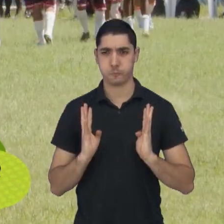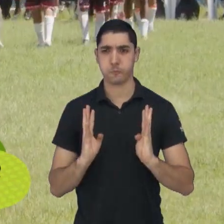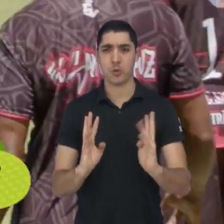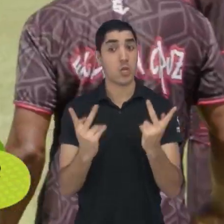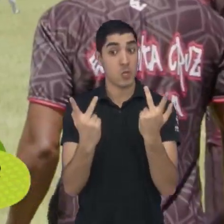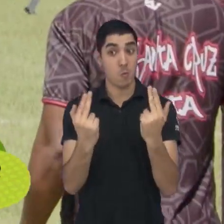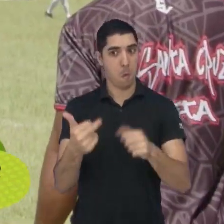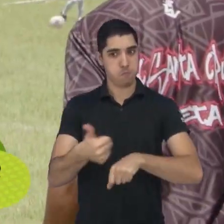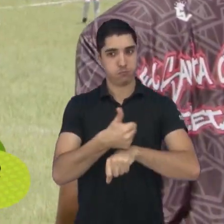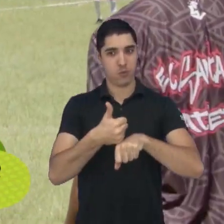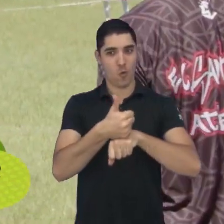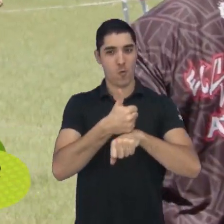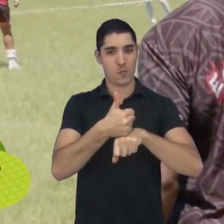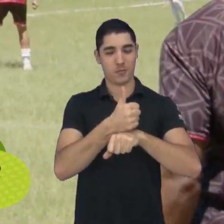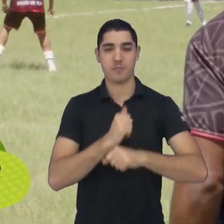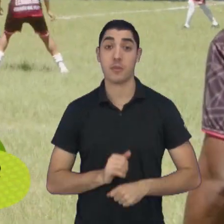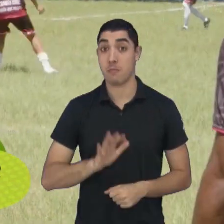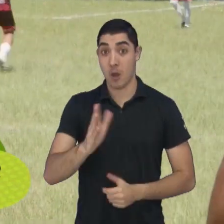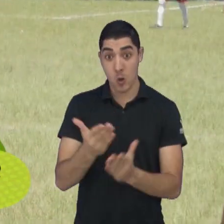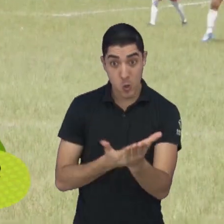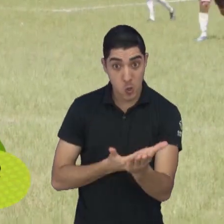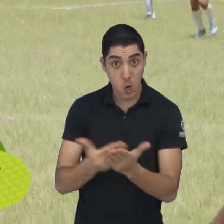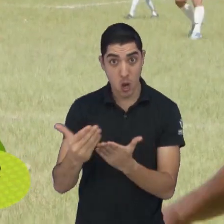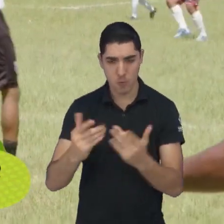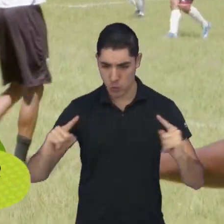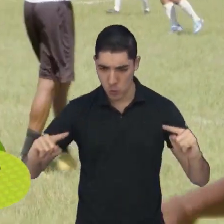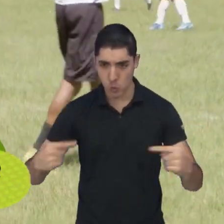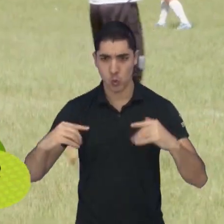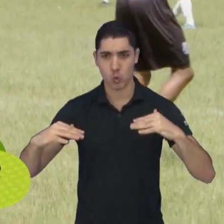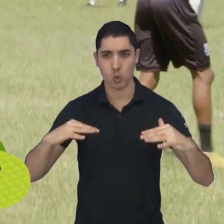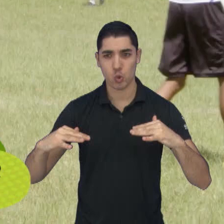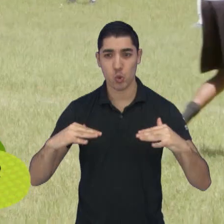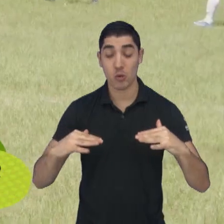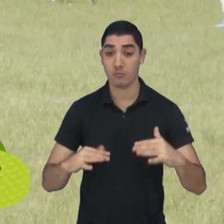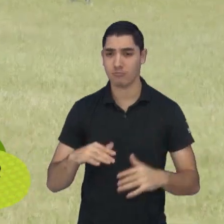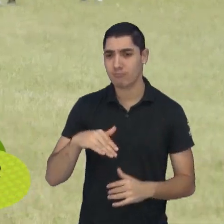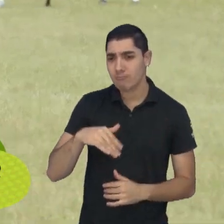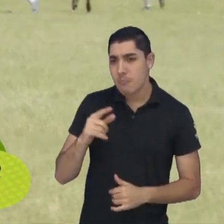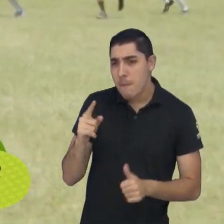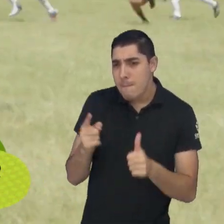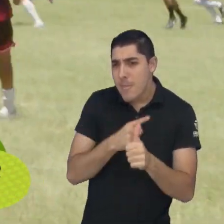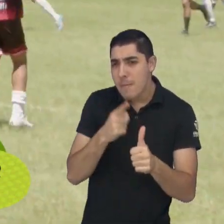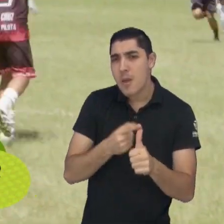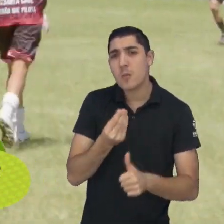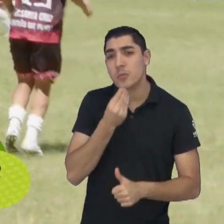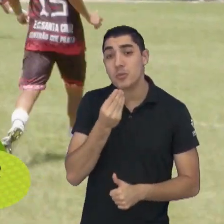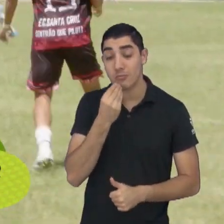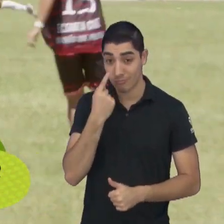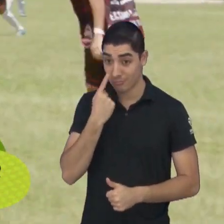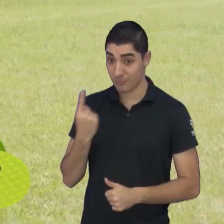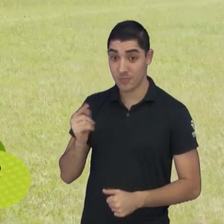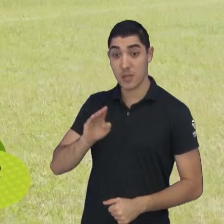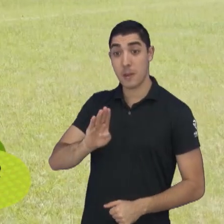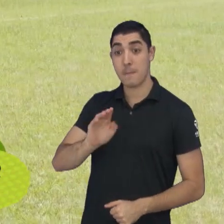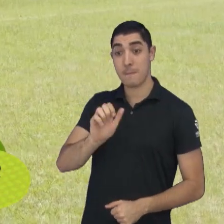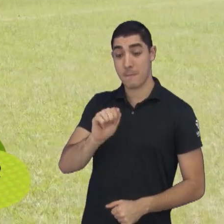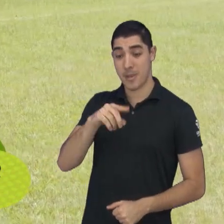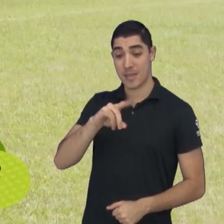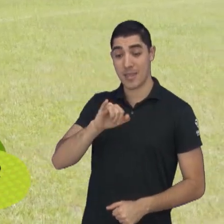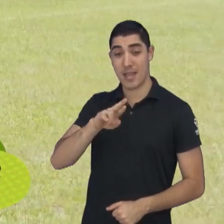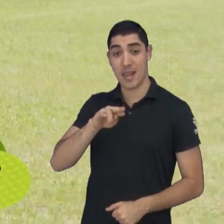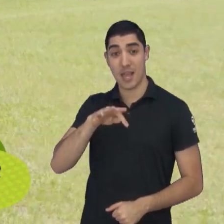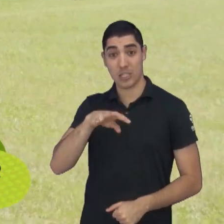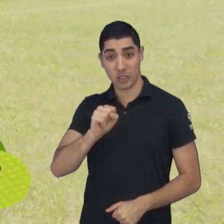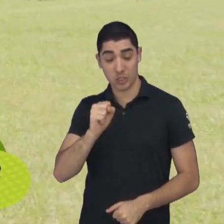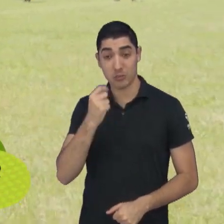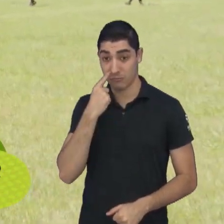profissional. Mas com a bola em jogo, quem chegou com perigo no gol pela primeira vez foi o Bandeirantes, nessa